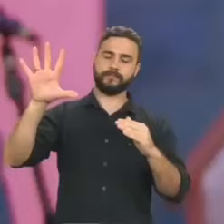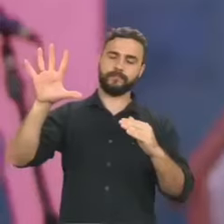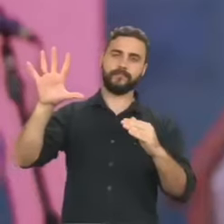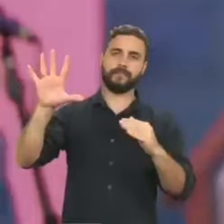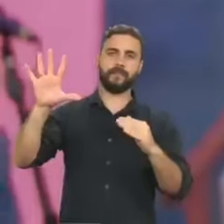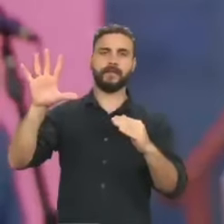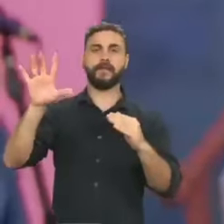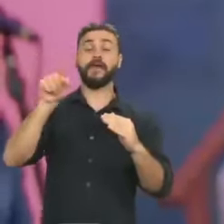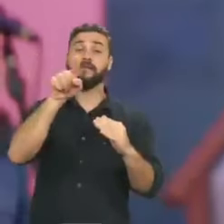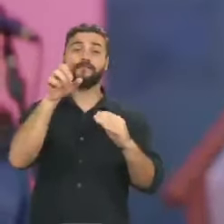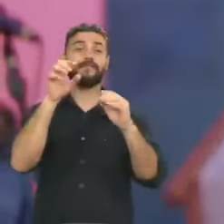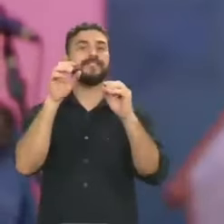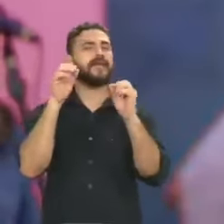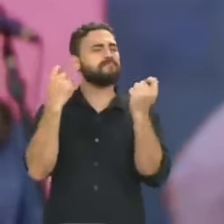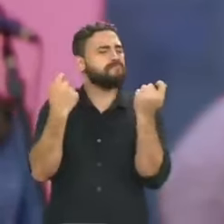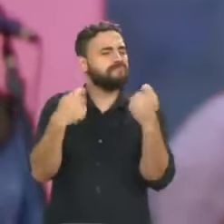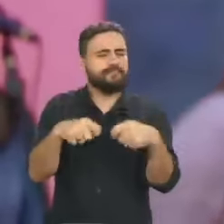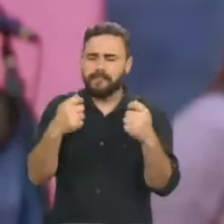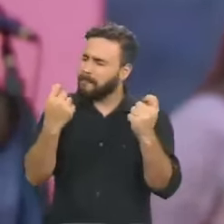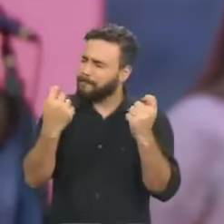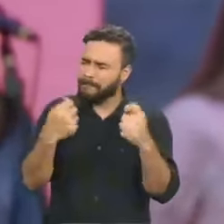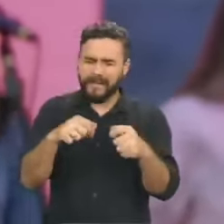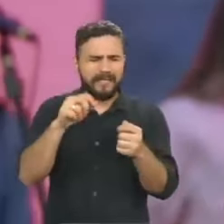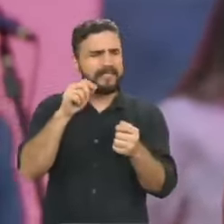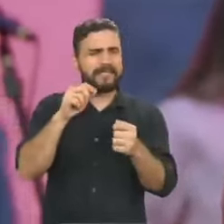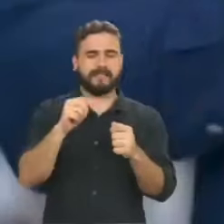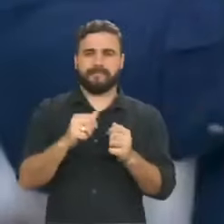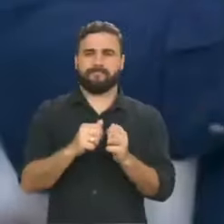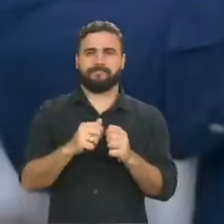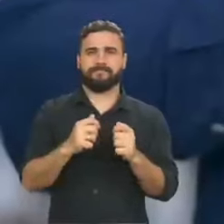na Europa, você precisa...